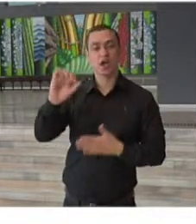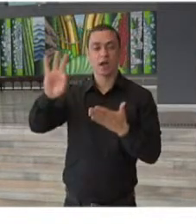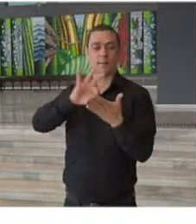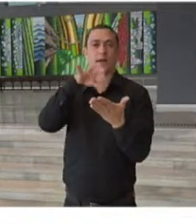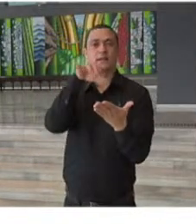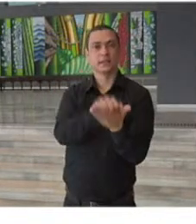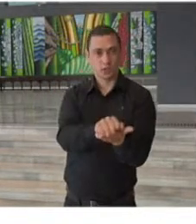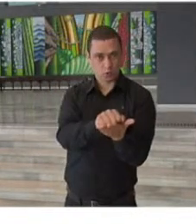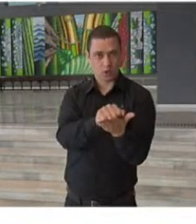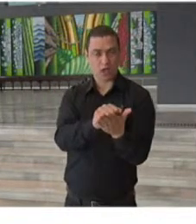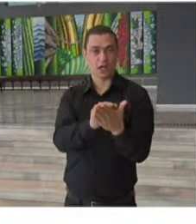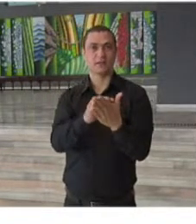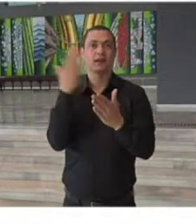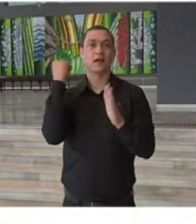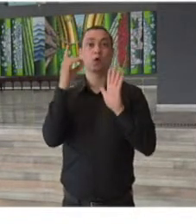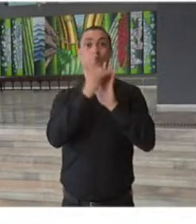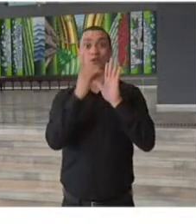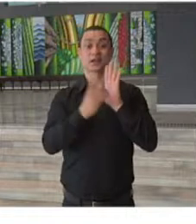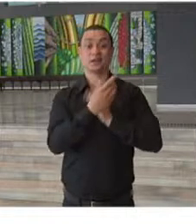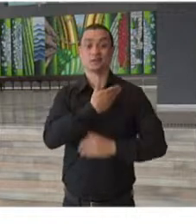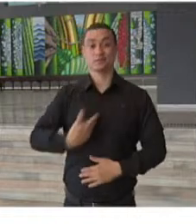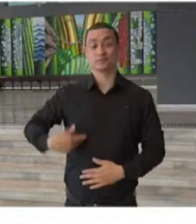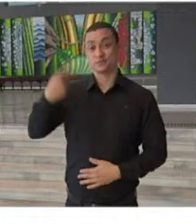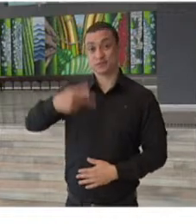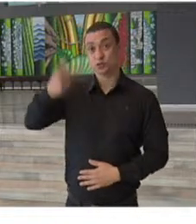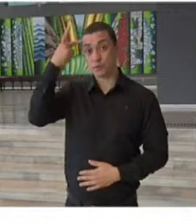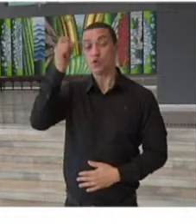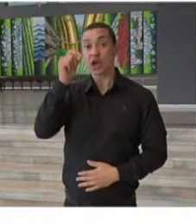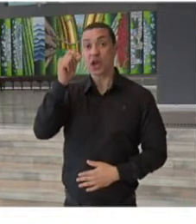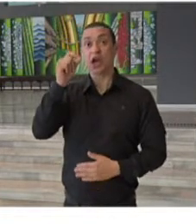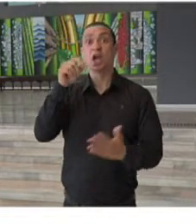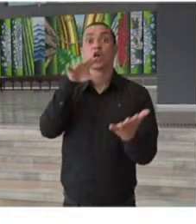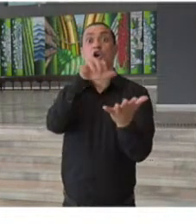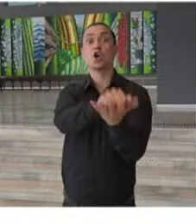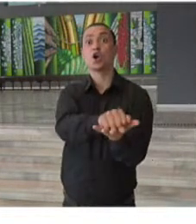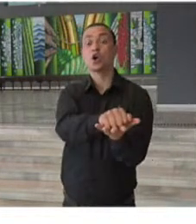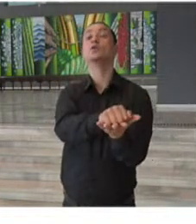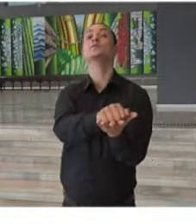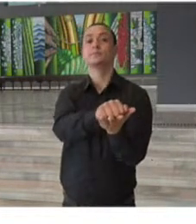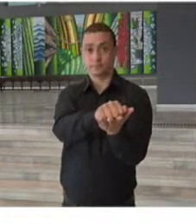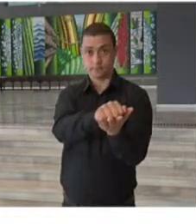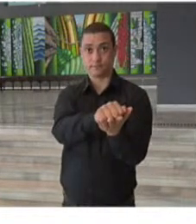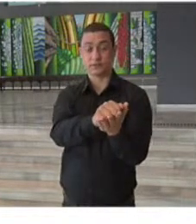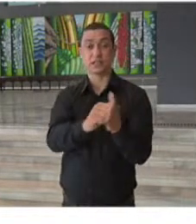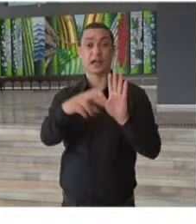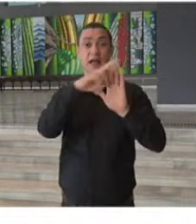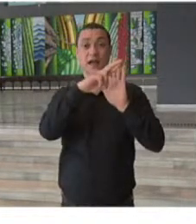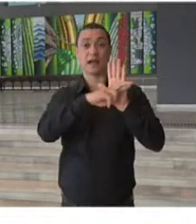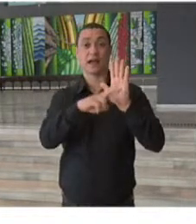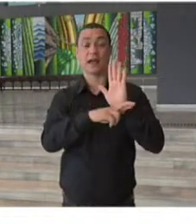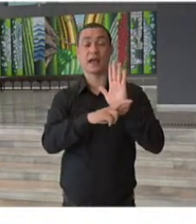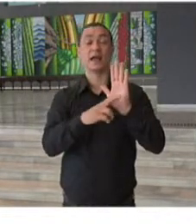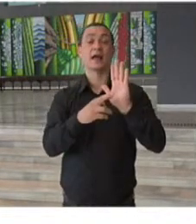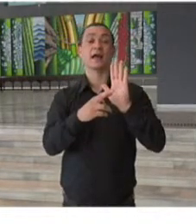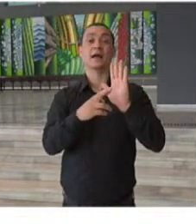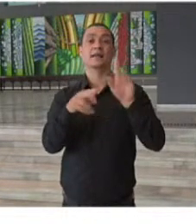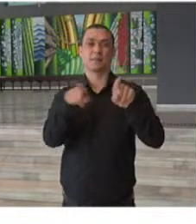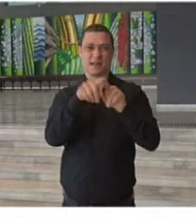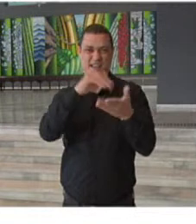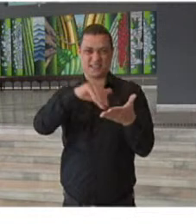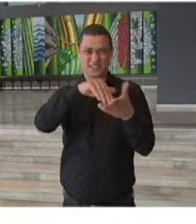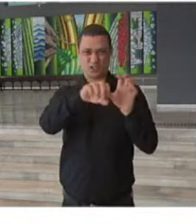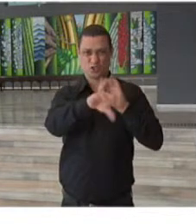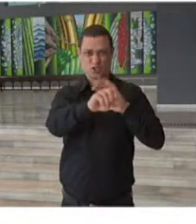de acordo com o decreto do próprio governador João Dória, nós também tivemos um regramento da Secretaria